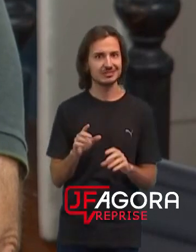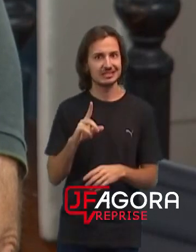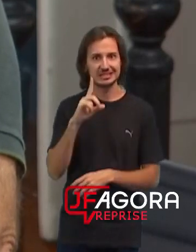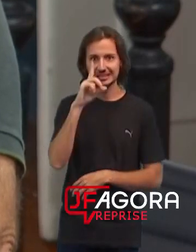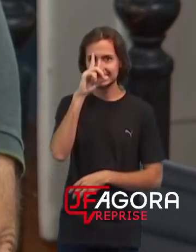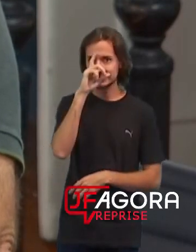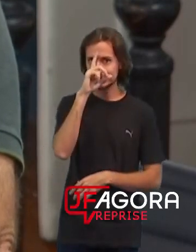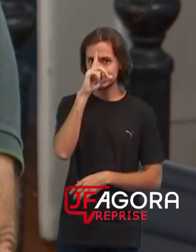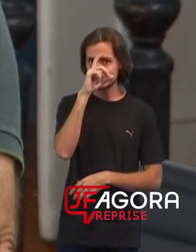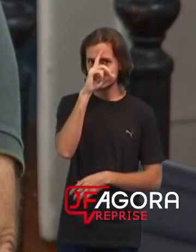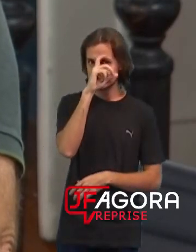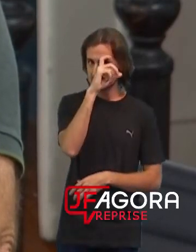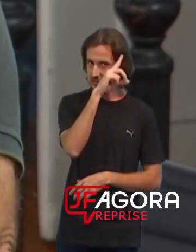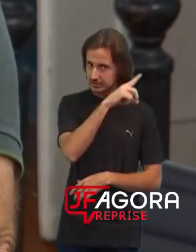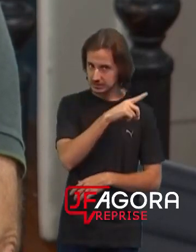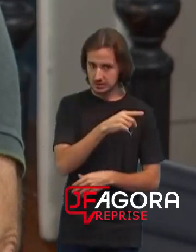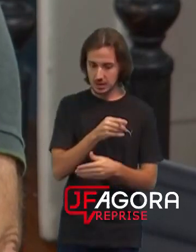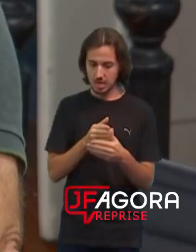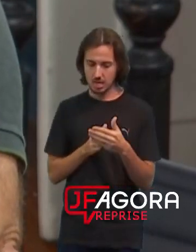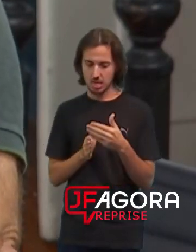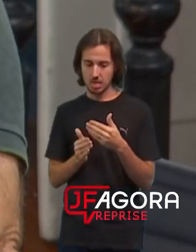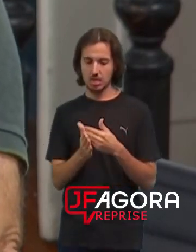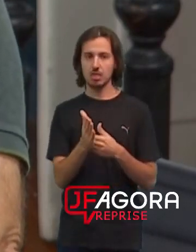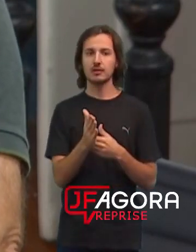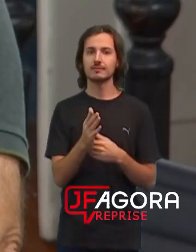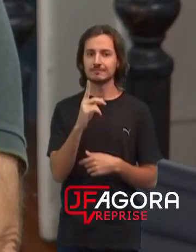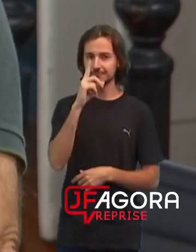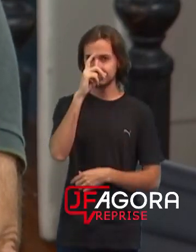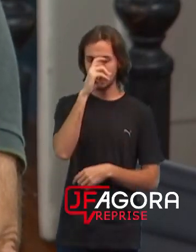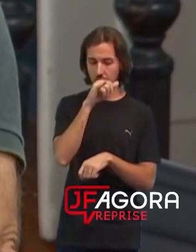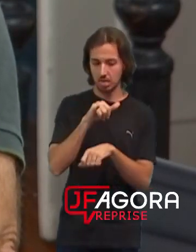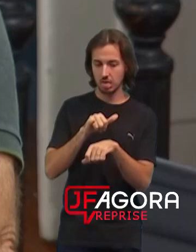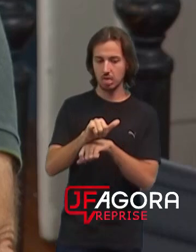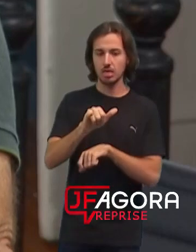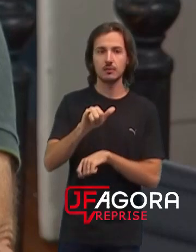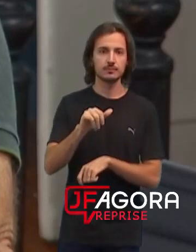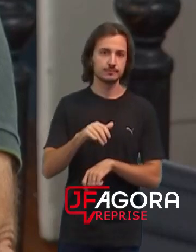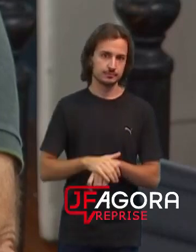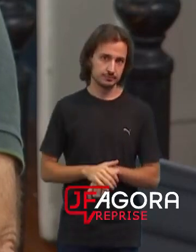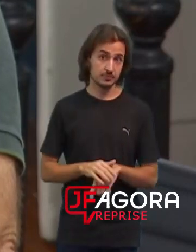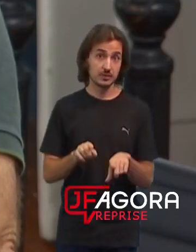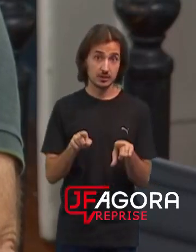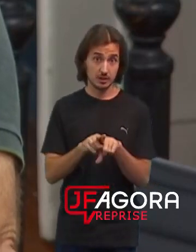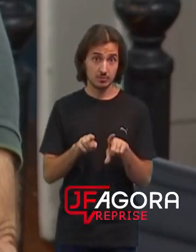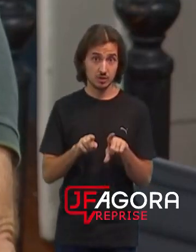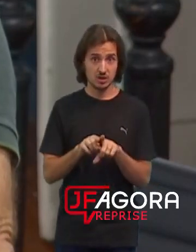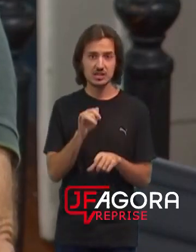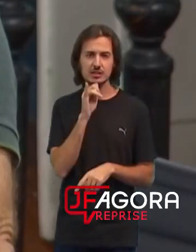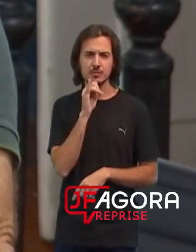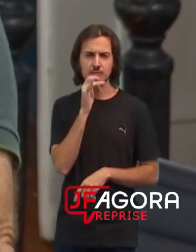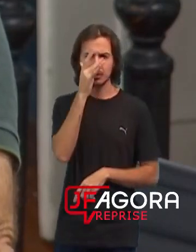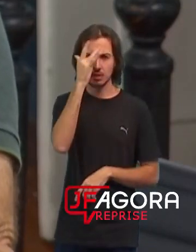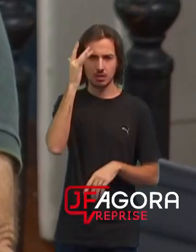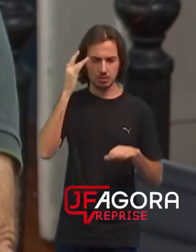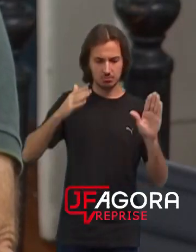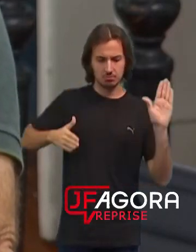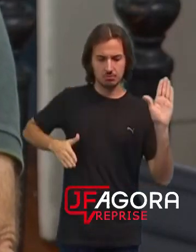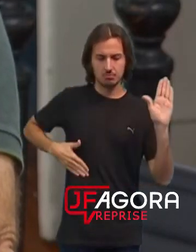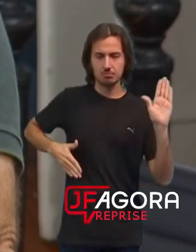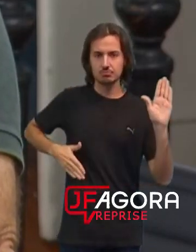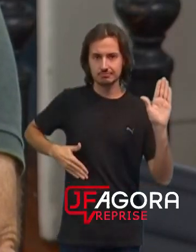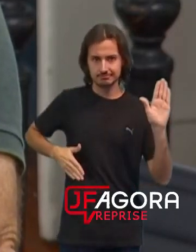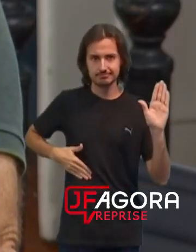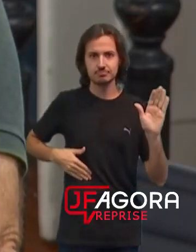ser burlado. E muito difícil é um integrante, um bandido condenado, com